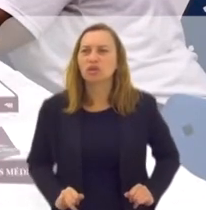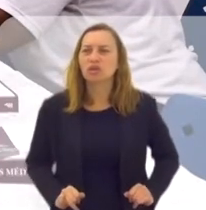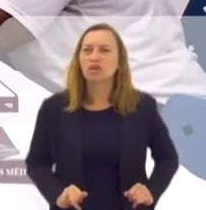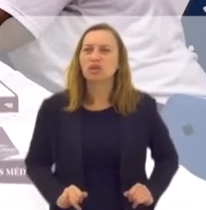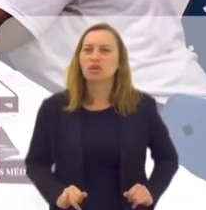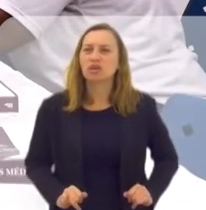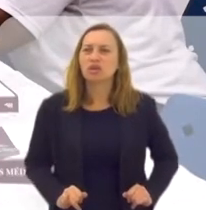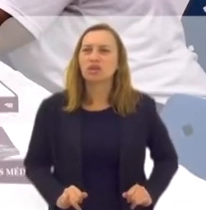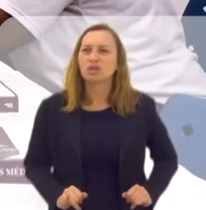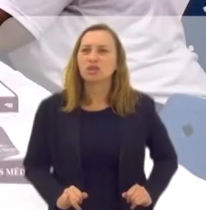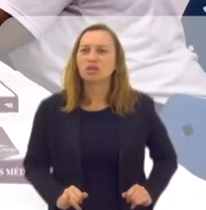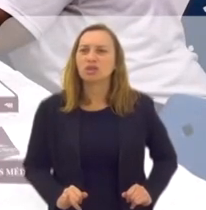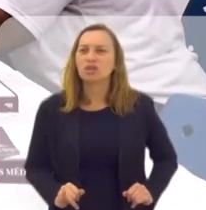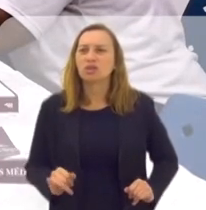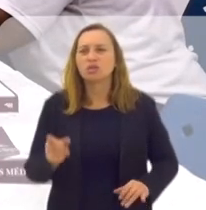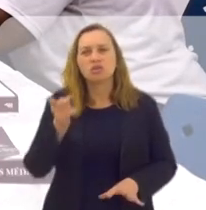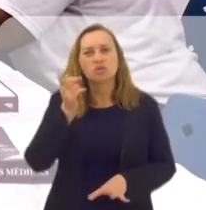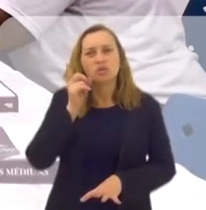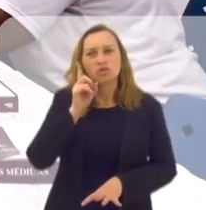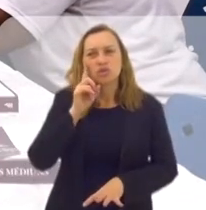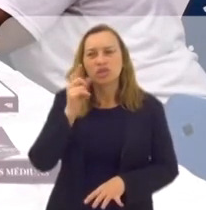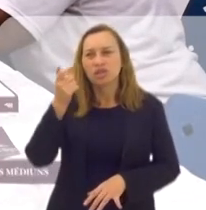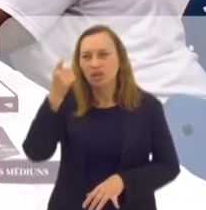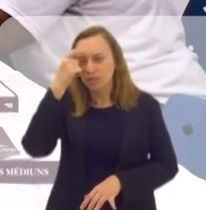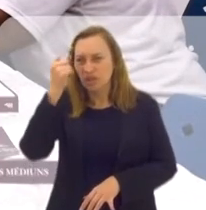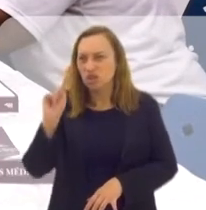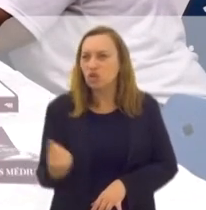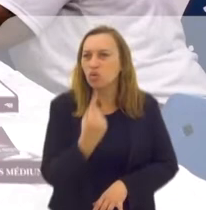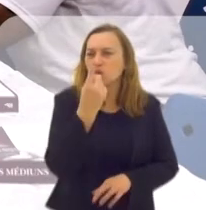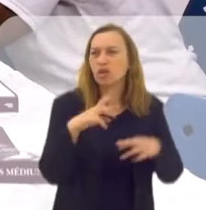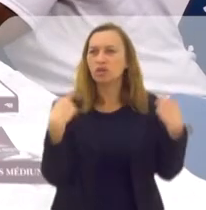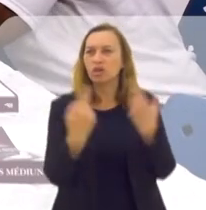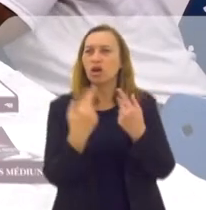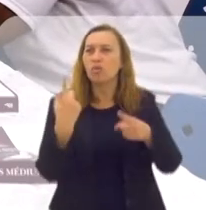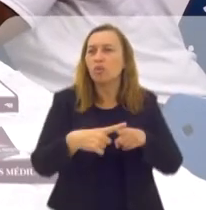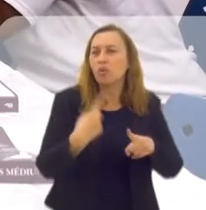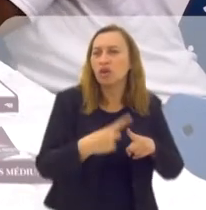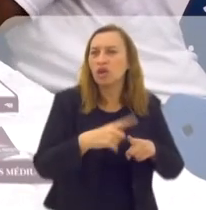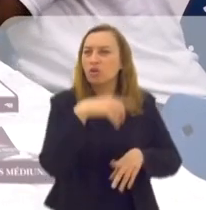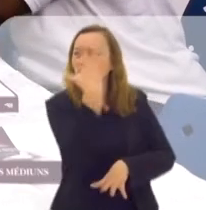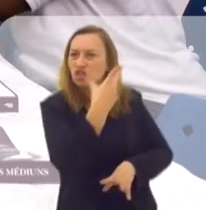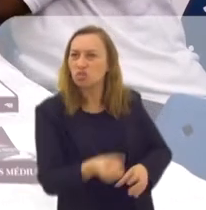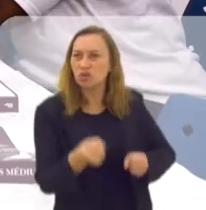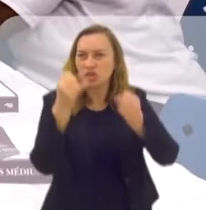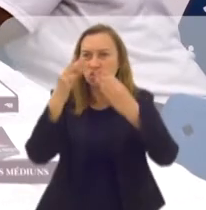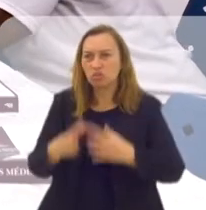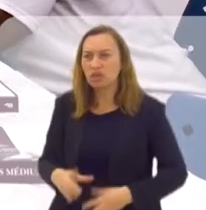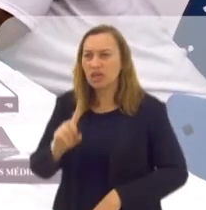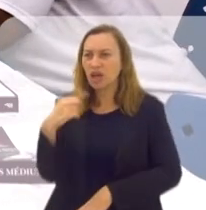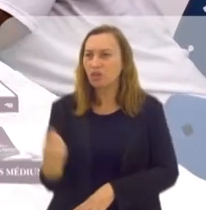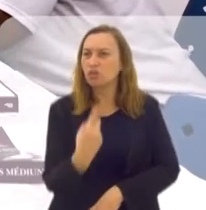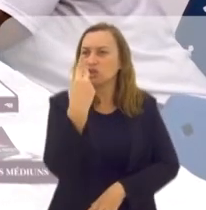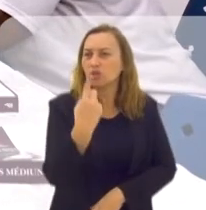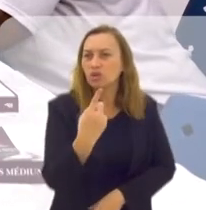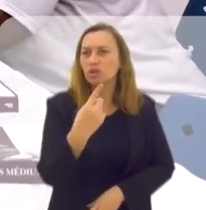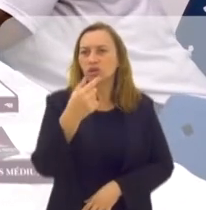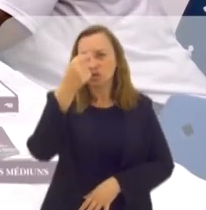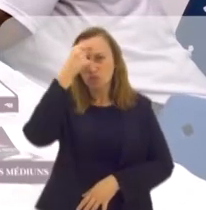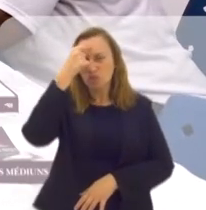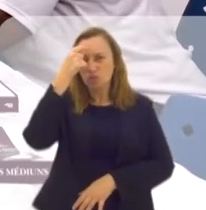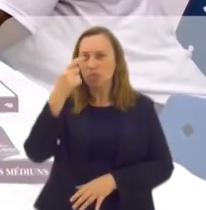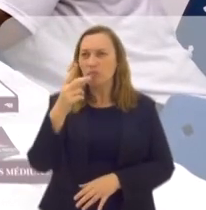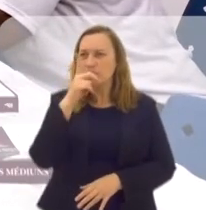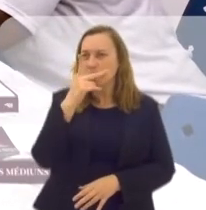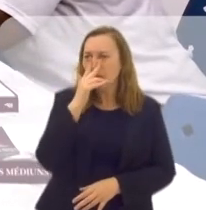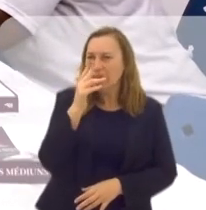sofredores, eles são trazidos quase que de imediato à reunião mediúnica, porque os espíritos já nos esclarecem que a reunião mediúnica ela serve também